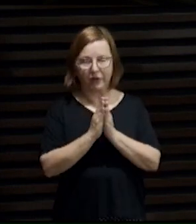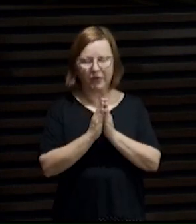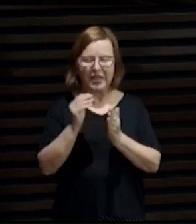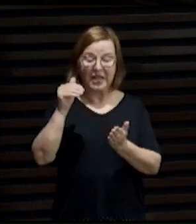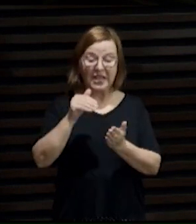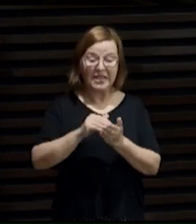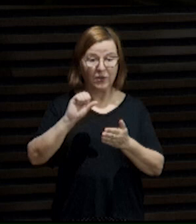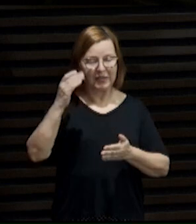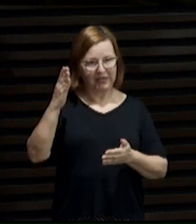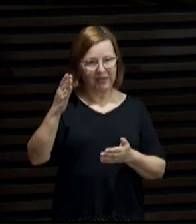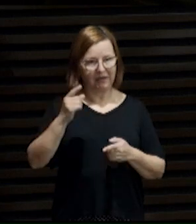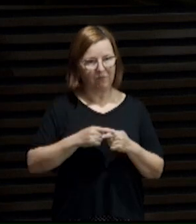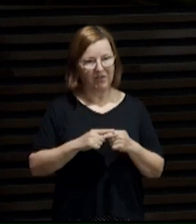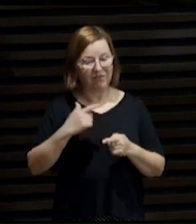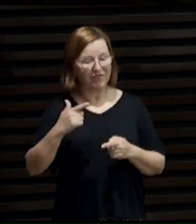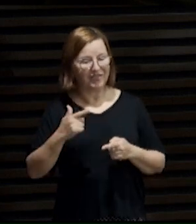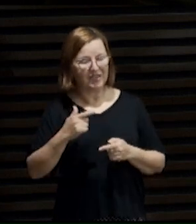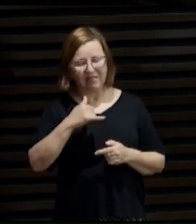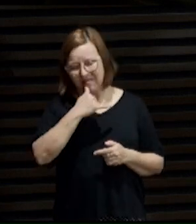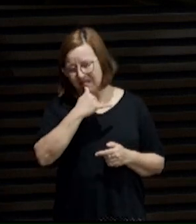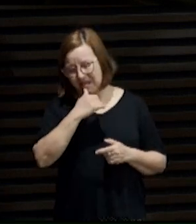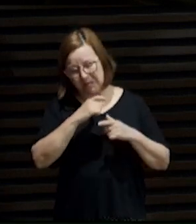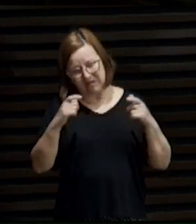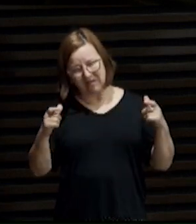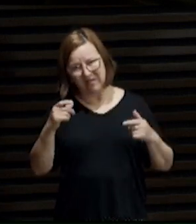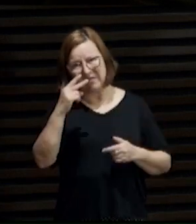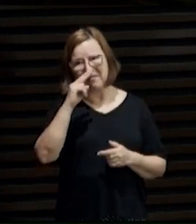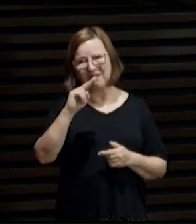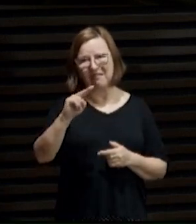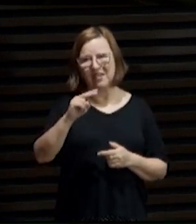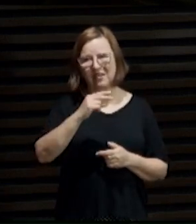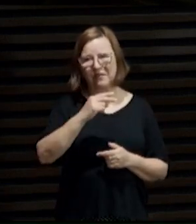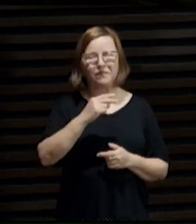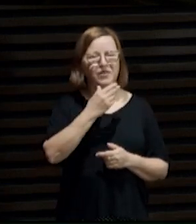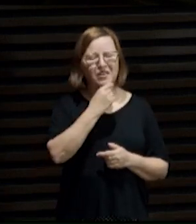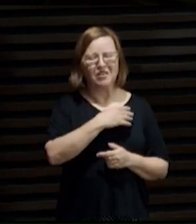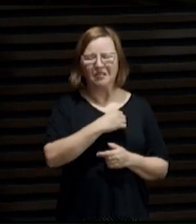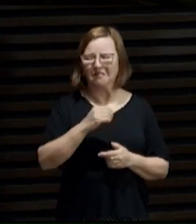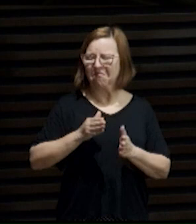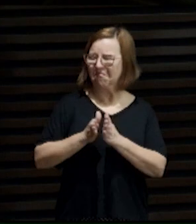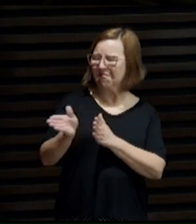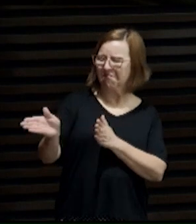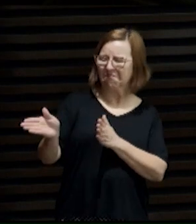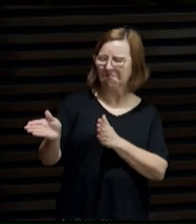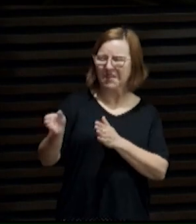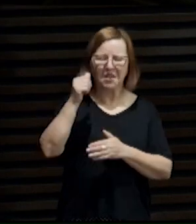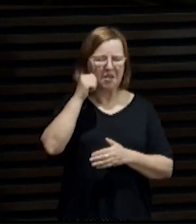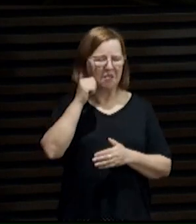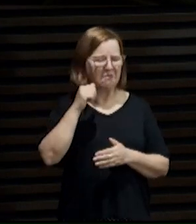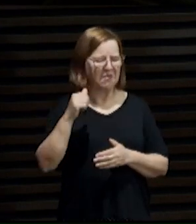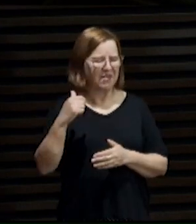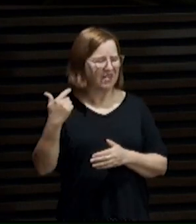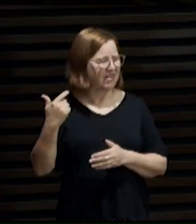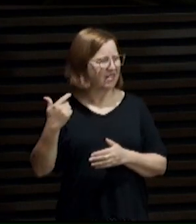Porque não há tristeza maior do que ver que está um filho num canto, outro filho no outro, a mulher não quer vir para a mesa.